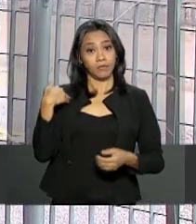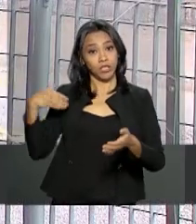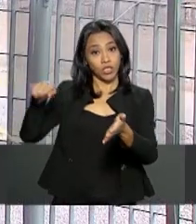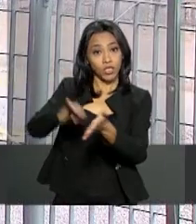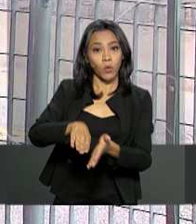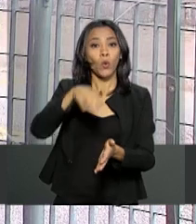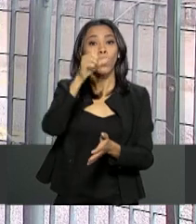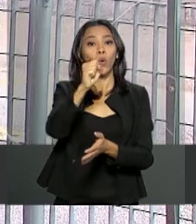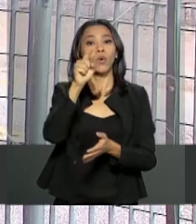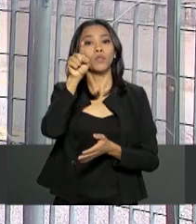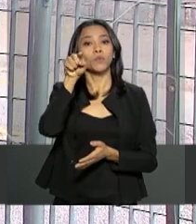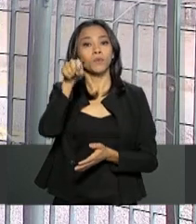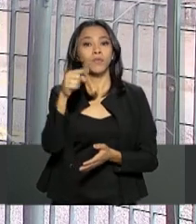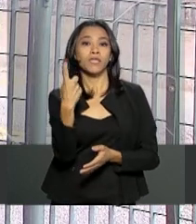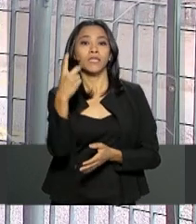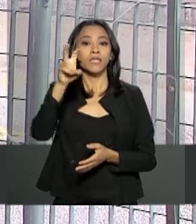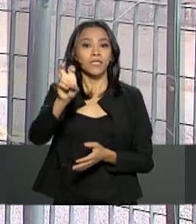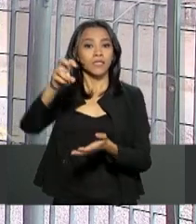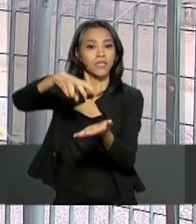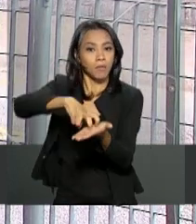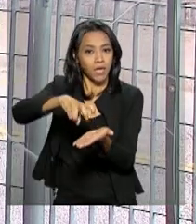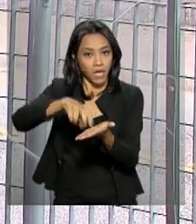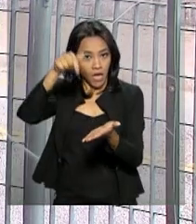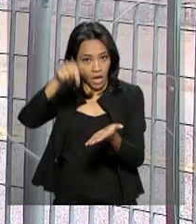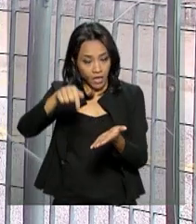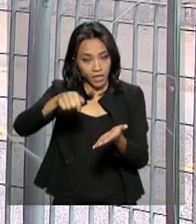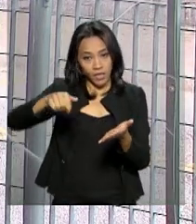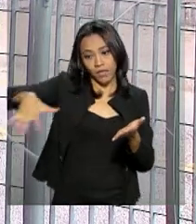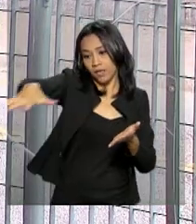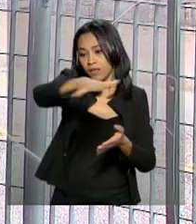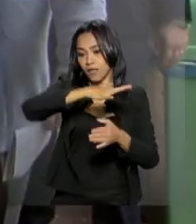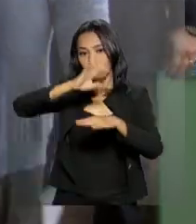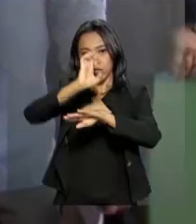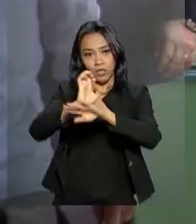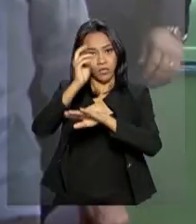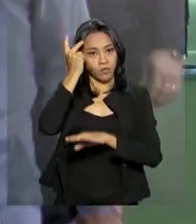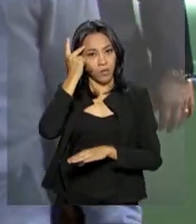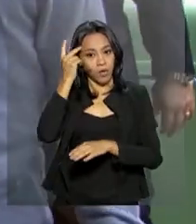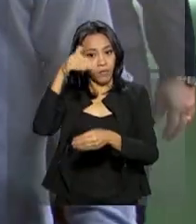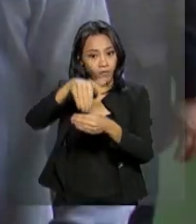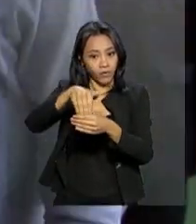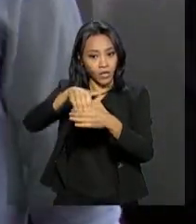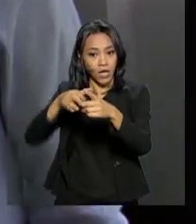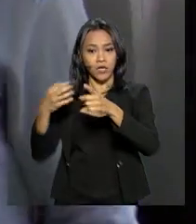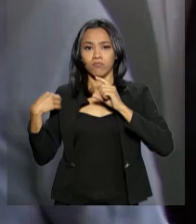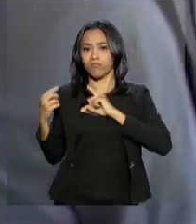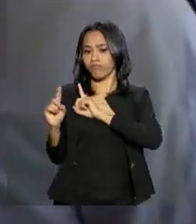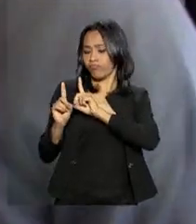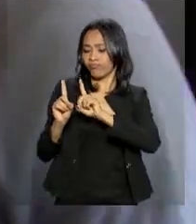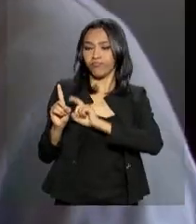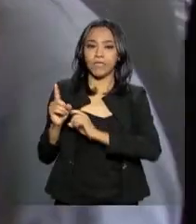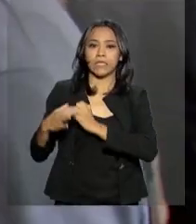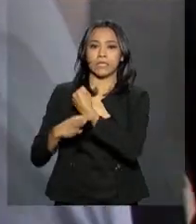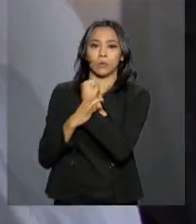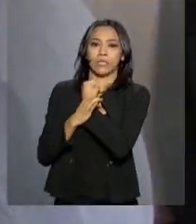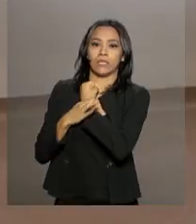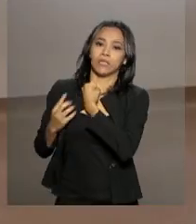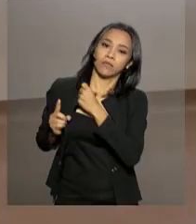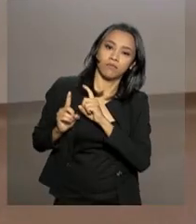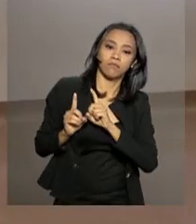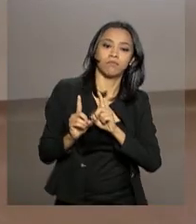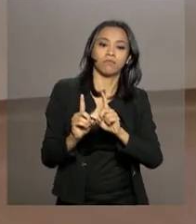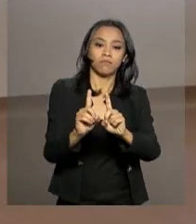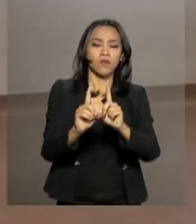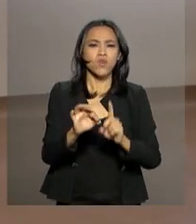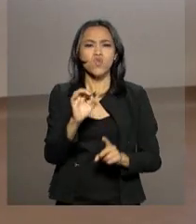quinze da manhã aqui no colégio santa cruz na zona oeste de são paulo para votar acompanhado de seguranças o presidente votou